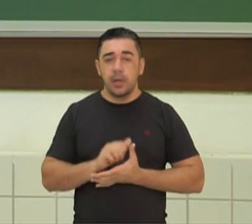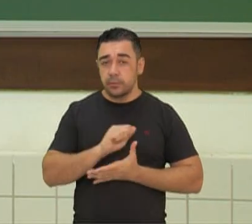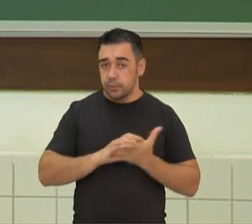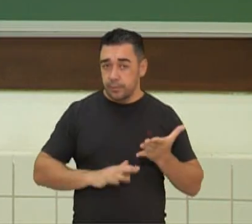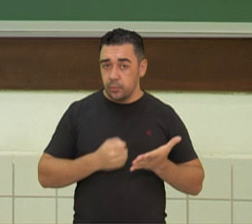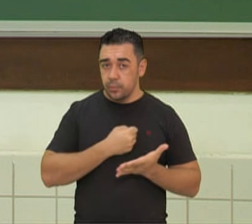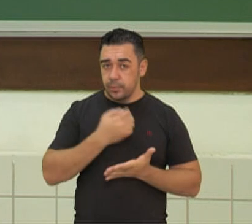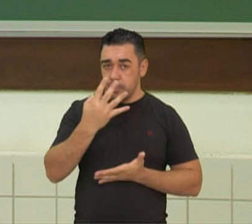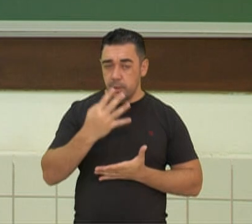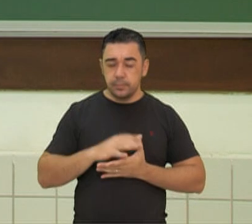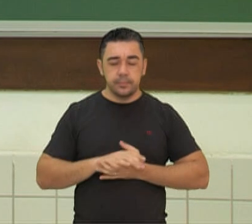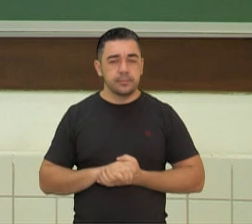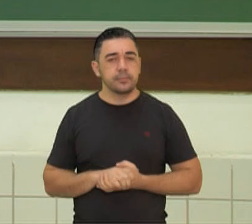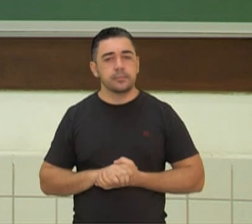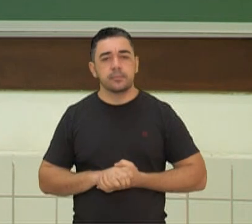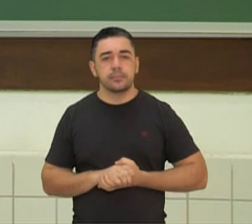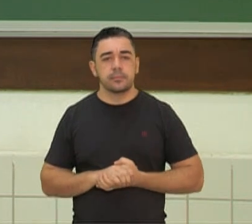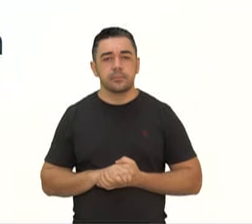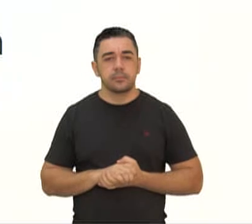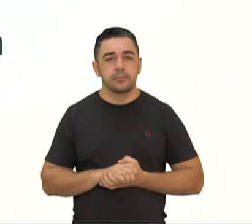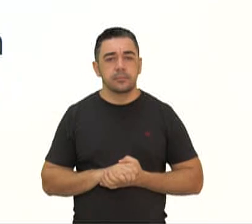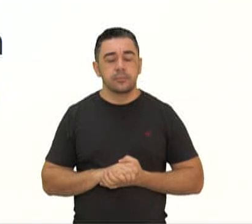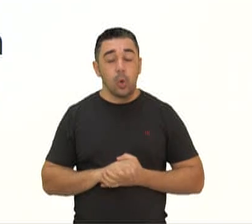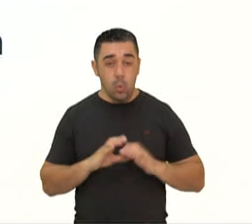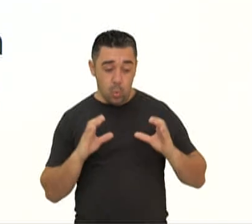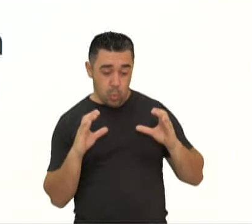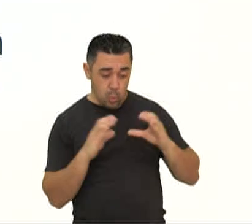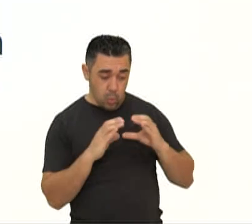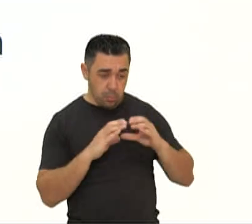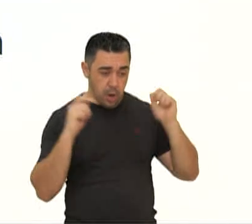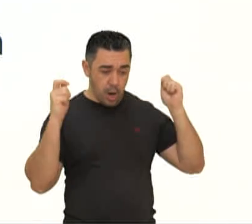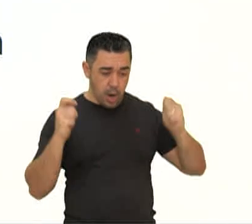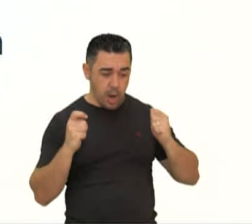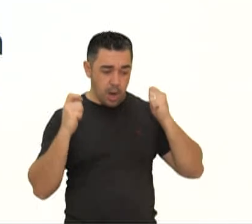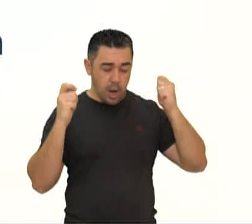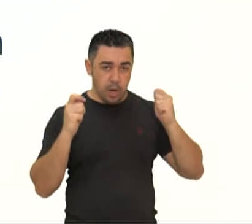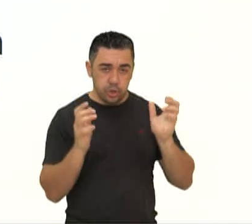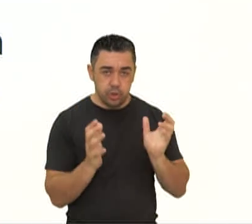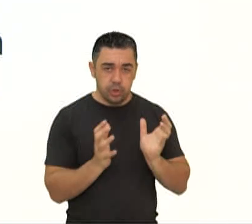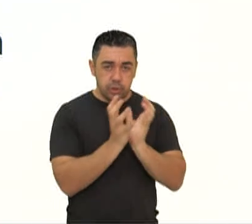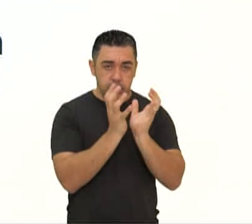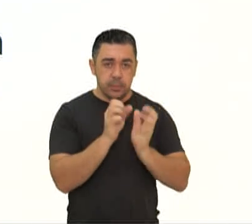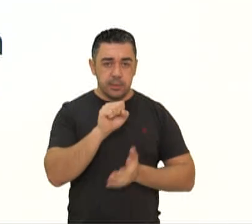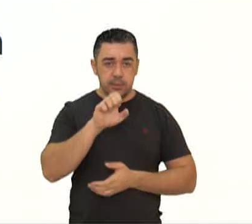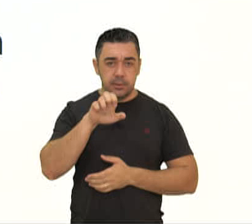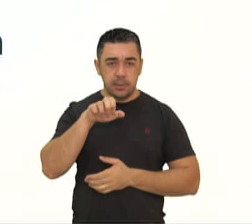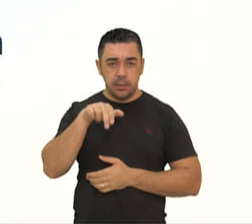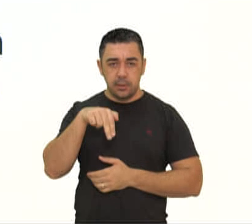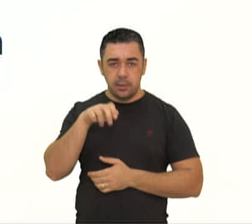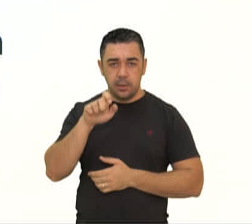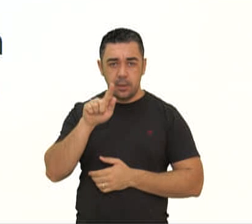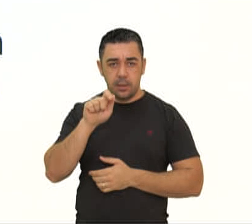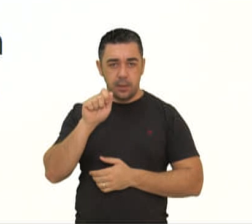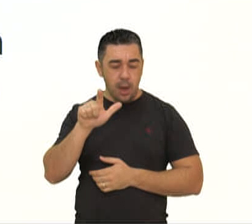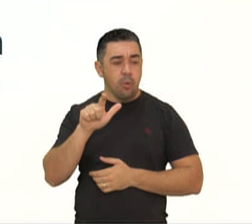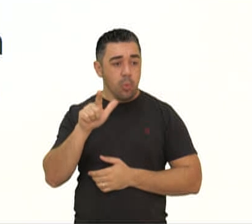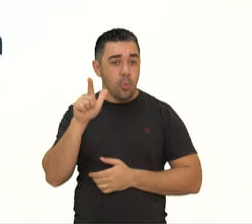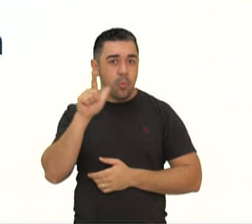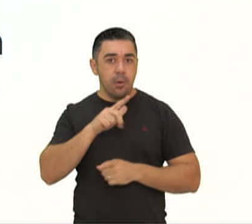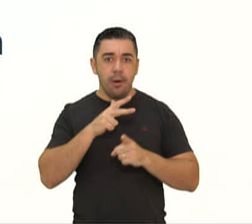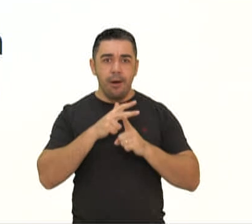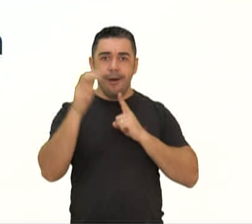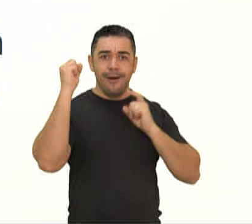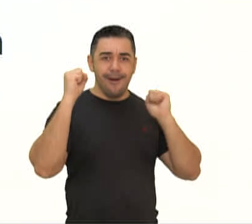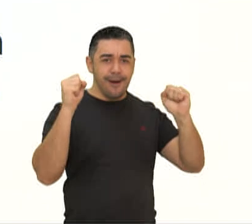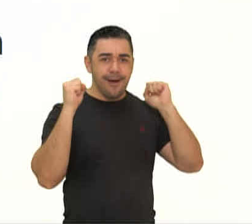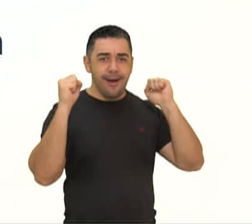Atividade 4. Os torcedores do Senegal comemoraram a vitória de sua seleção, a primeira